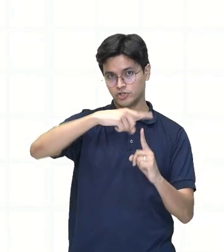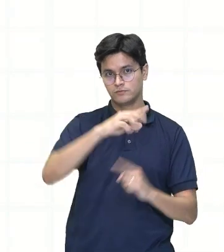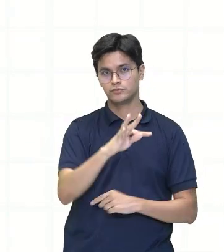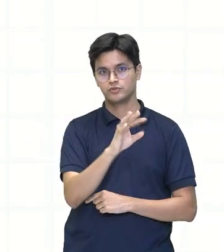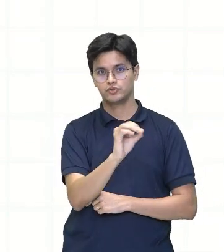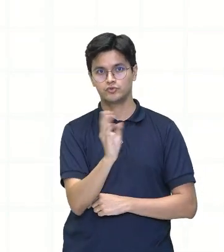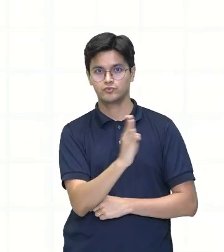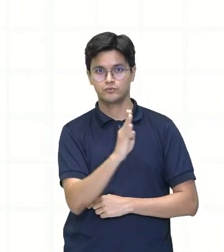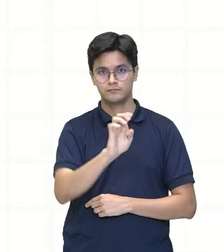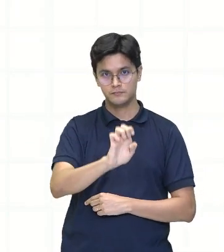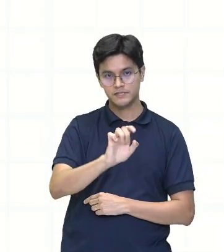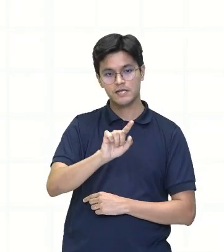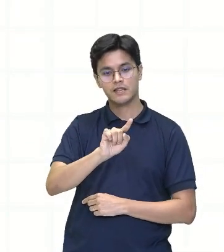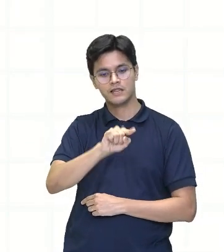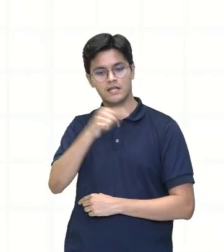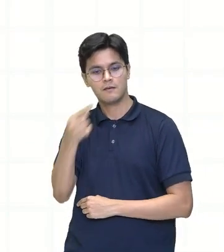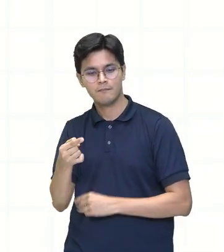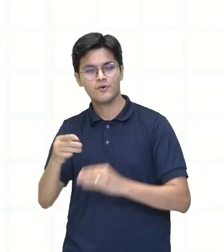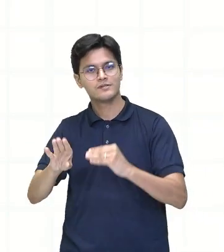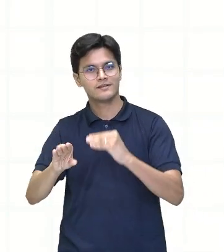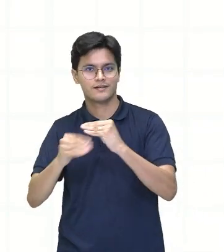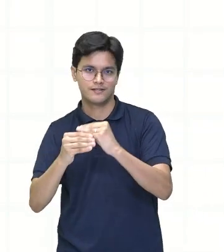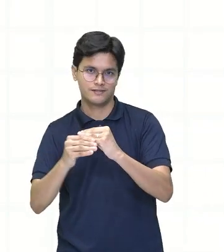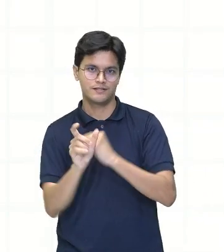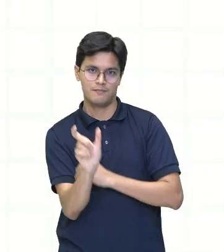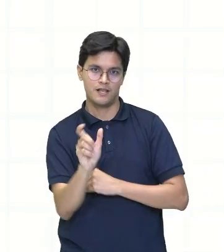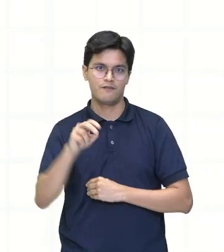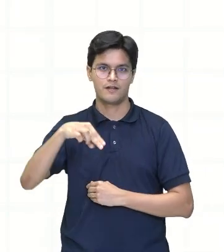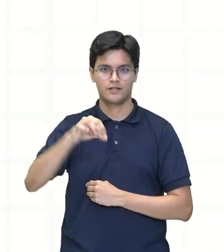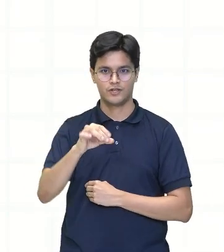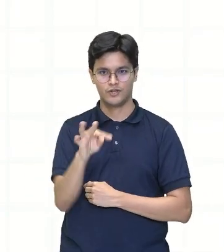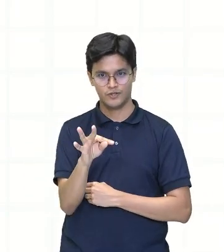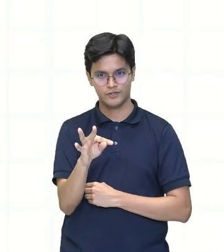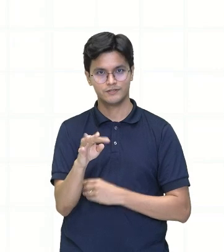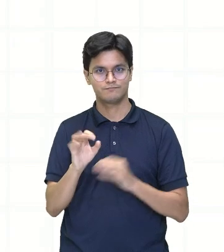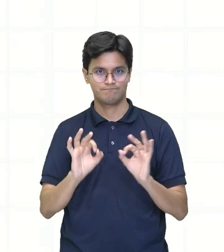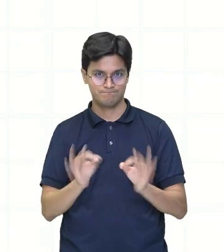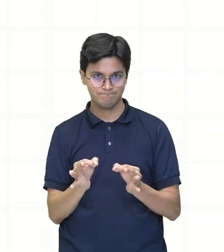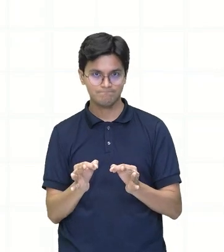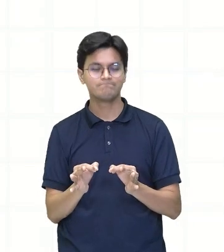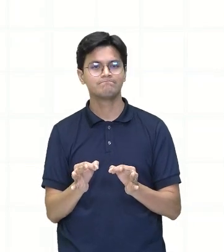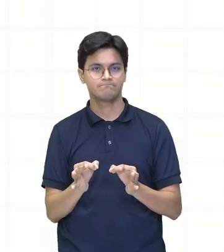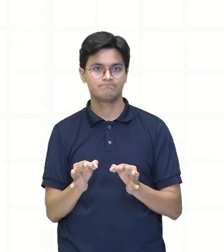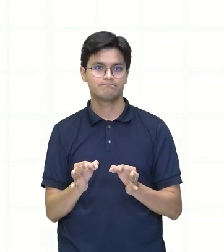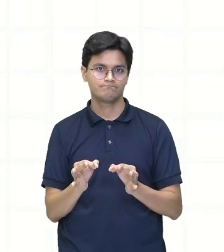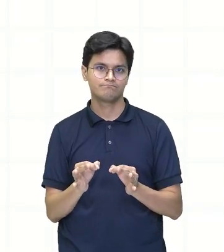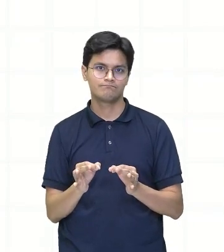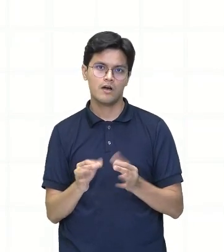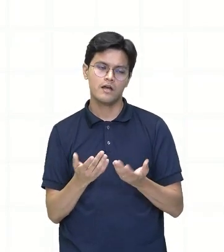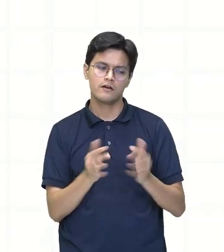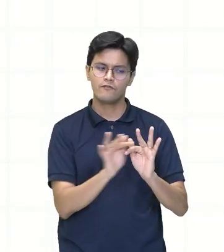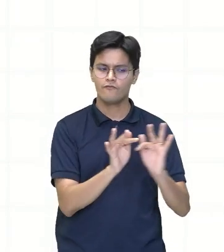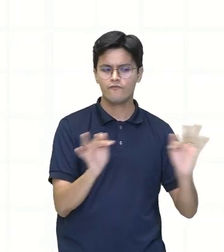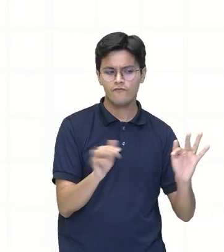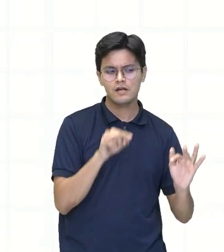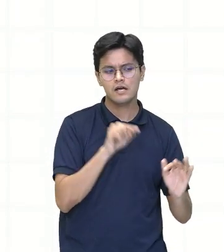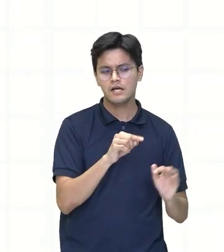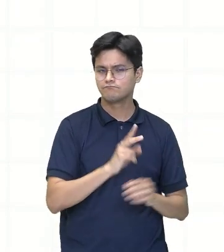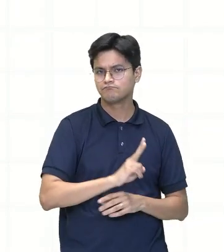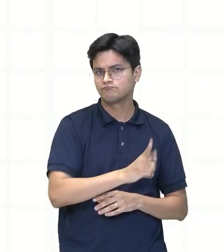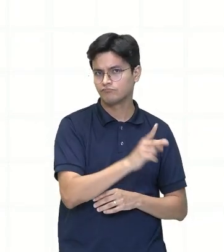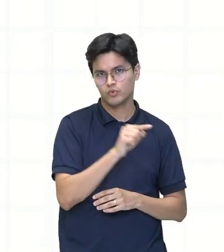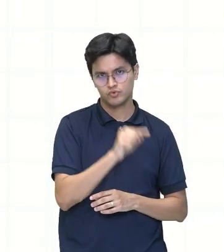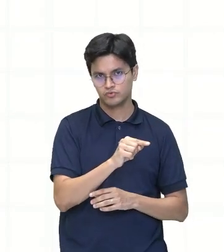Logo depois do verbo to be. Essa é a posição dele. E o resto da frase, você vai seguindo, tá? Aqui no caso eu tenho